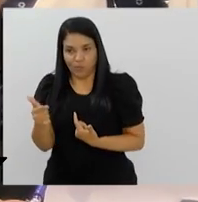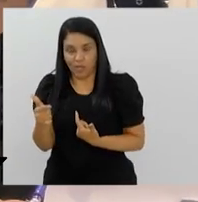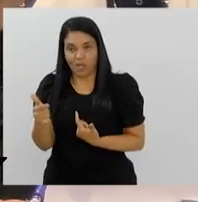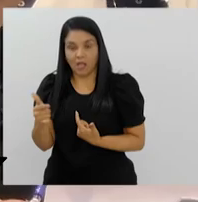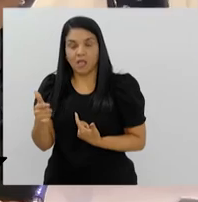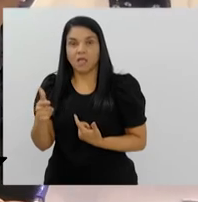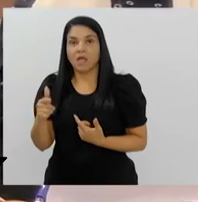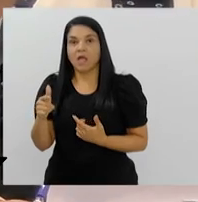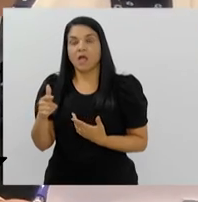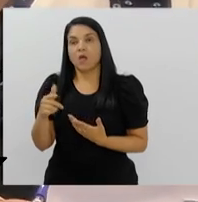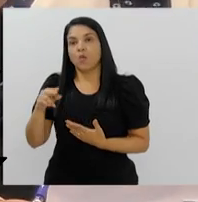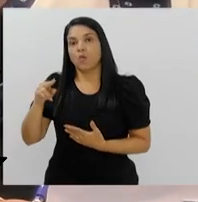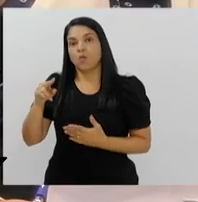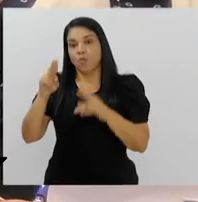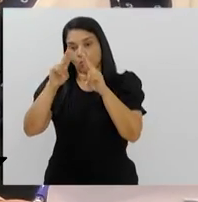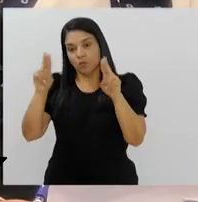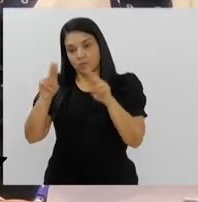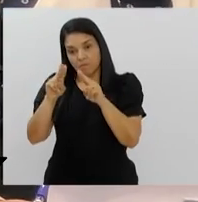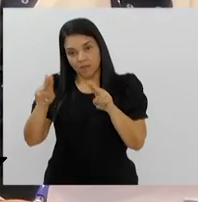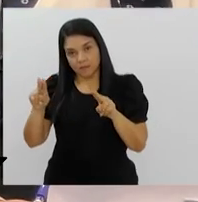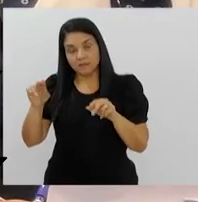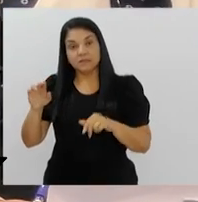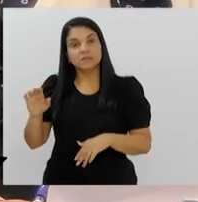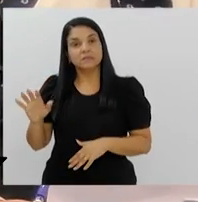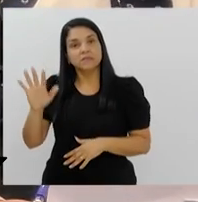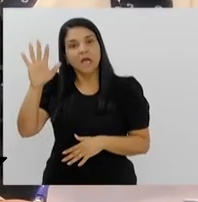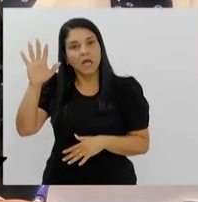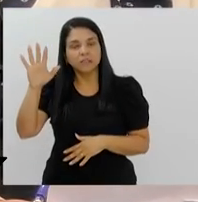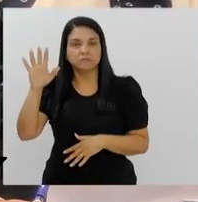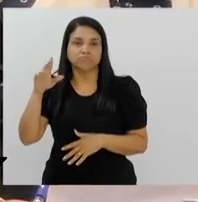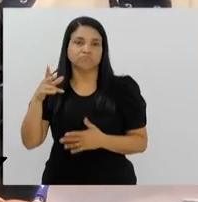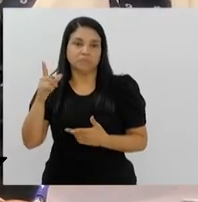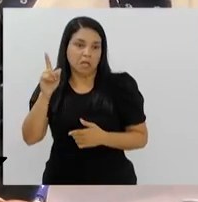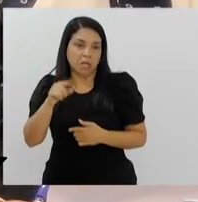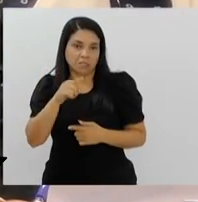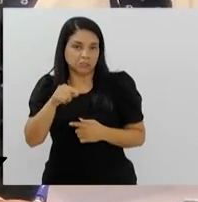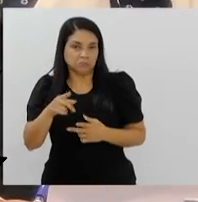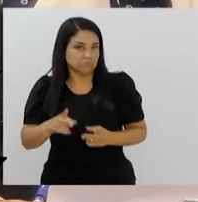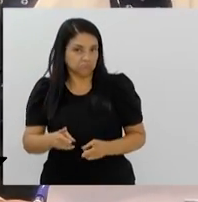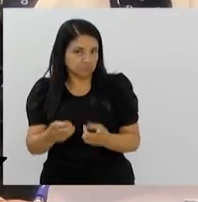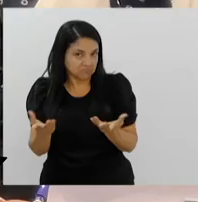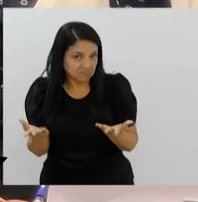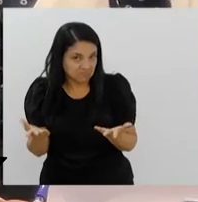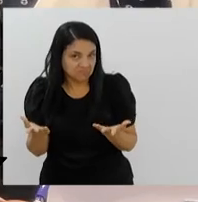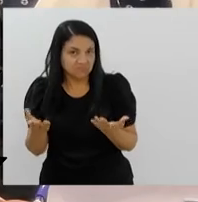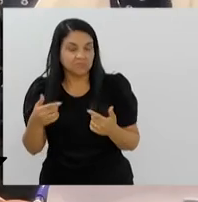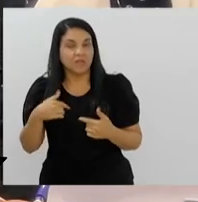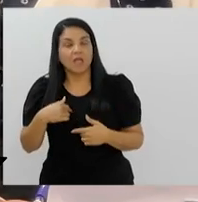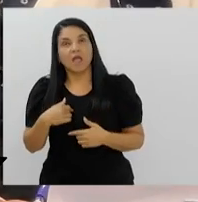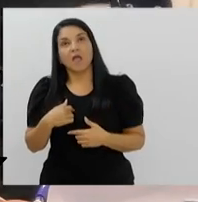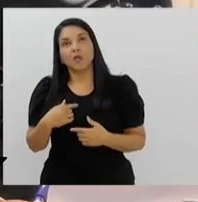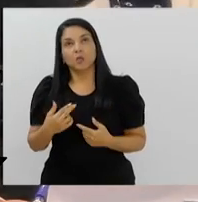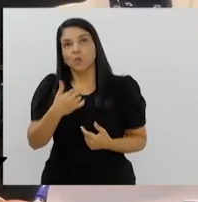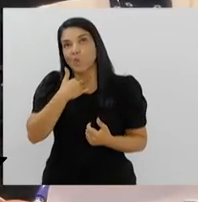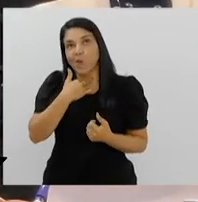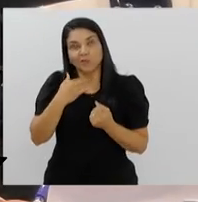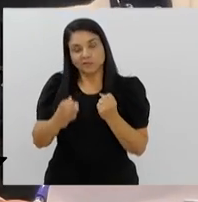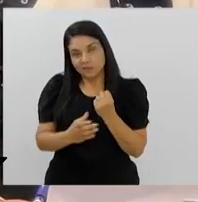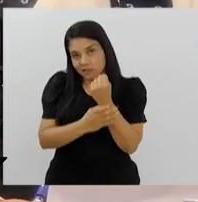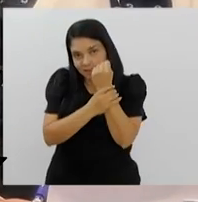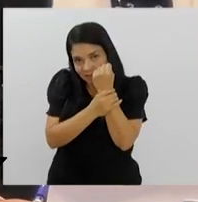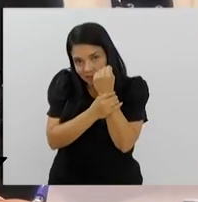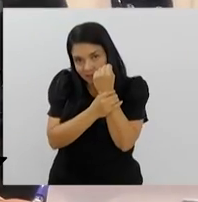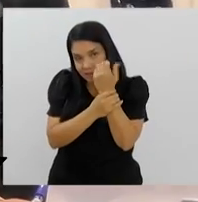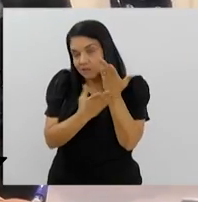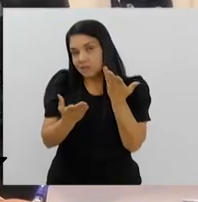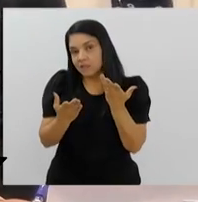Serrana ela continue cancelando eu não posso garantir que a Unimed x ela